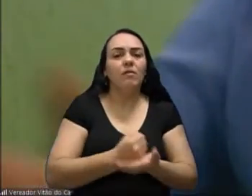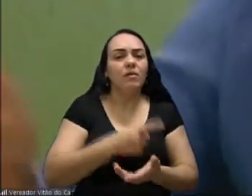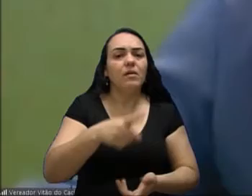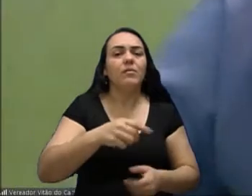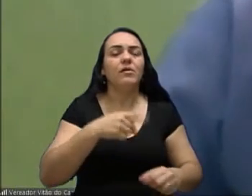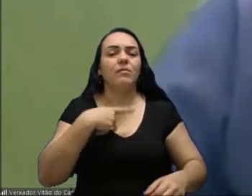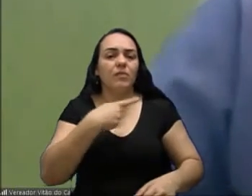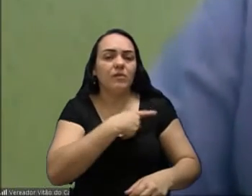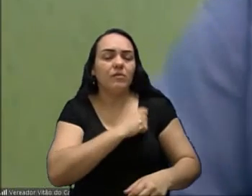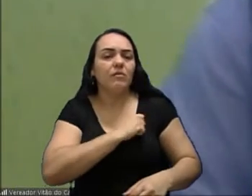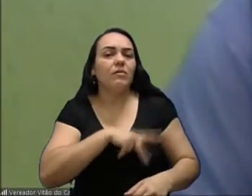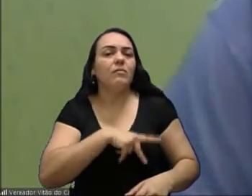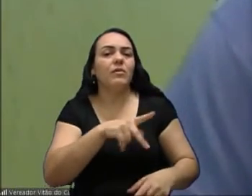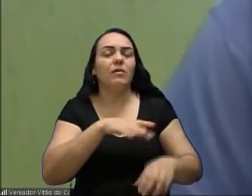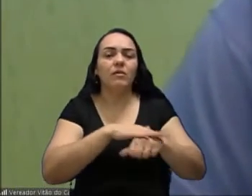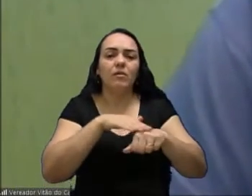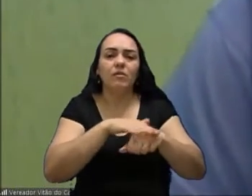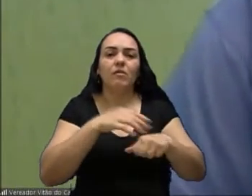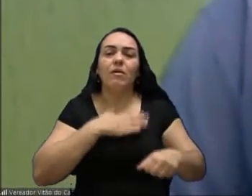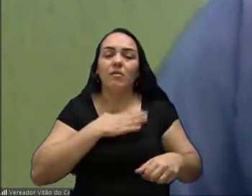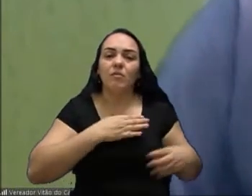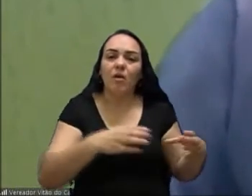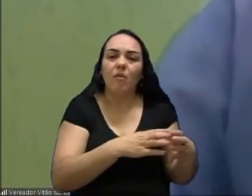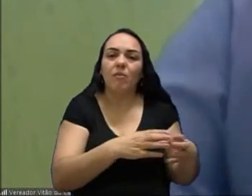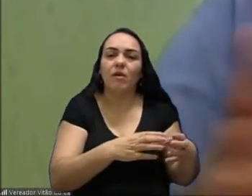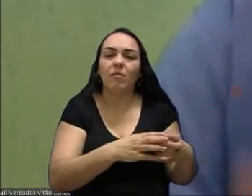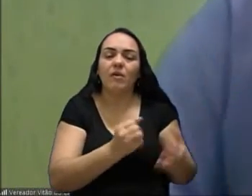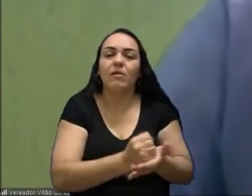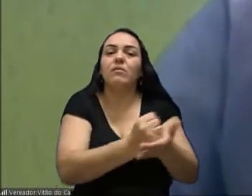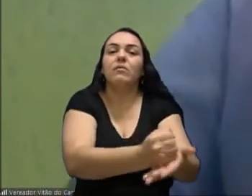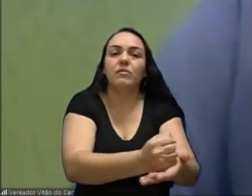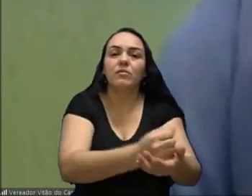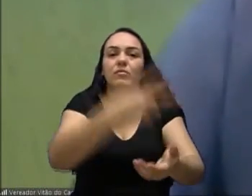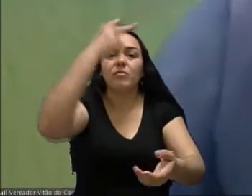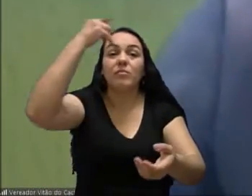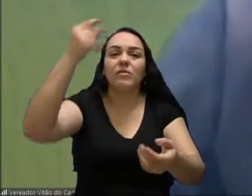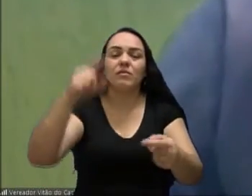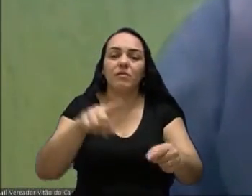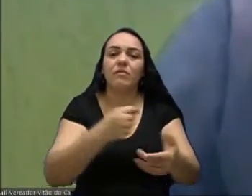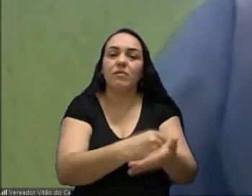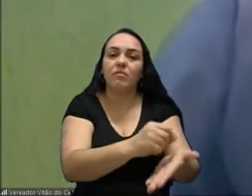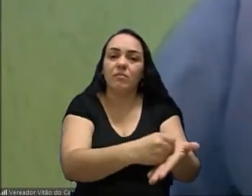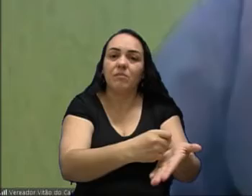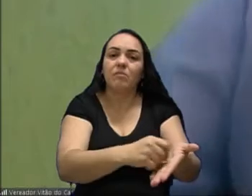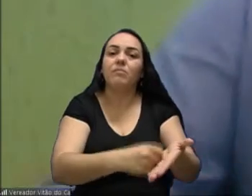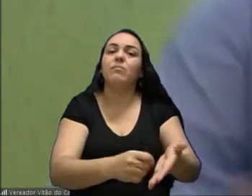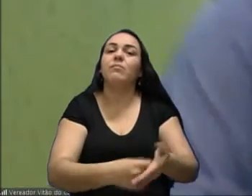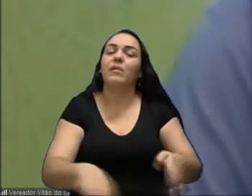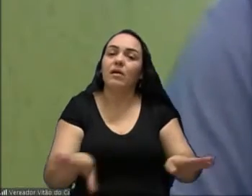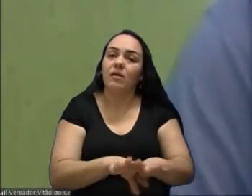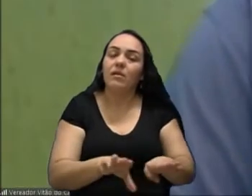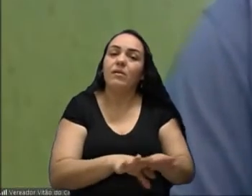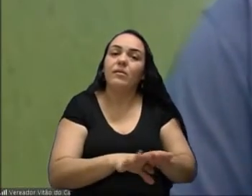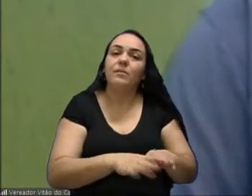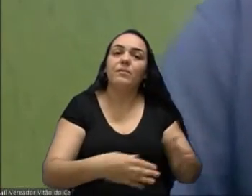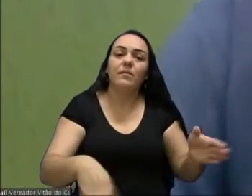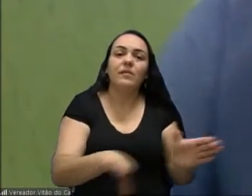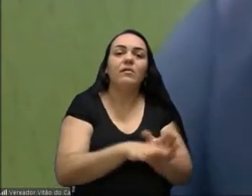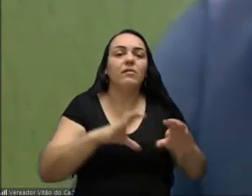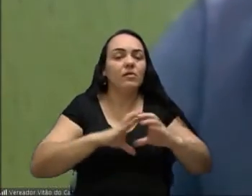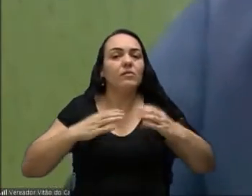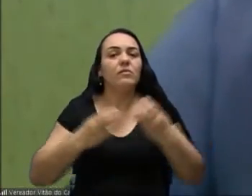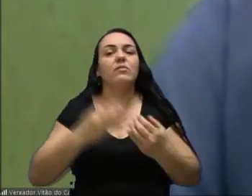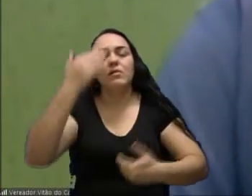mas eu estava lá com o pessoal que é do meu bairro ajudando inclusive a prefeita também já assinou chegou pra Câmara quero